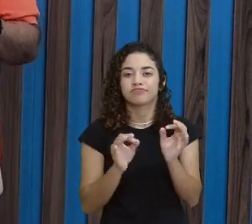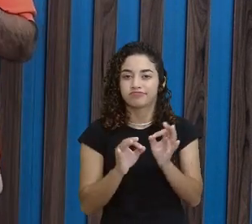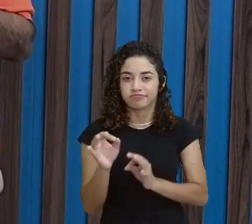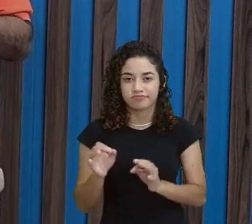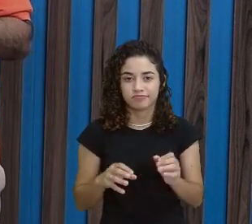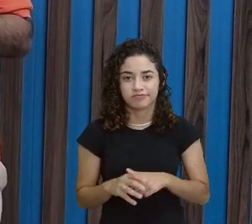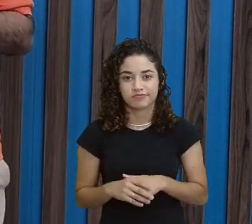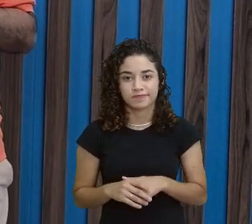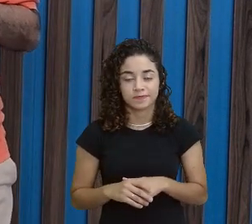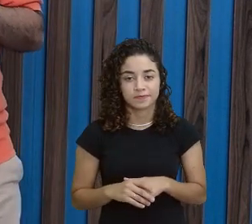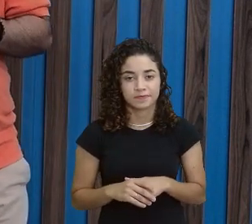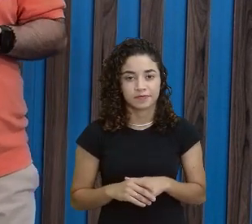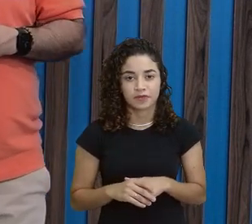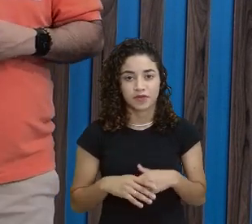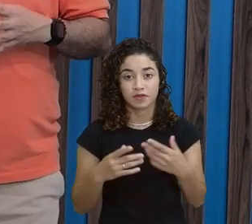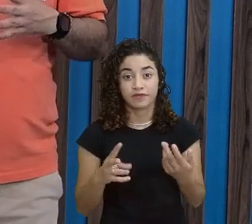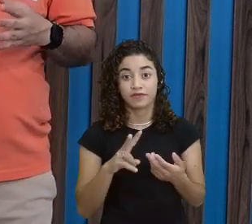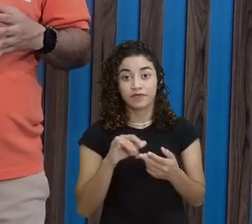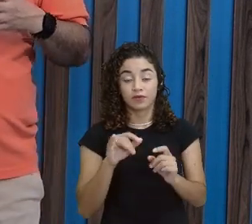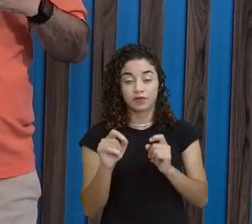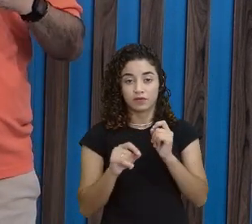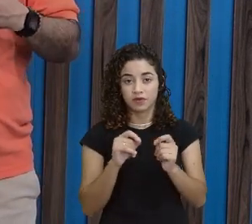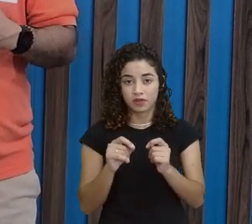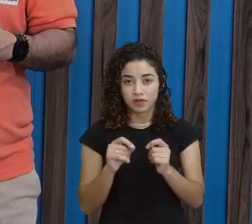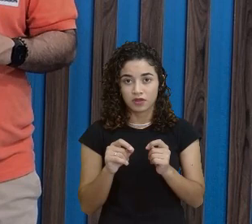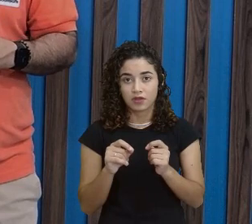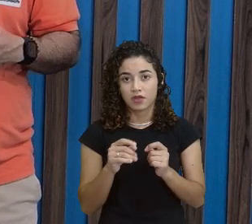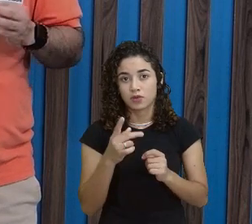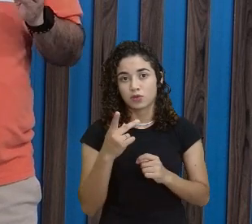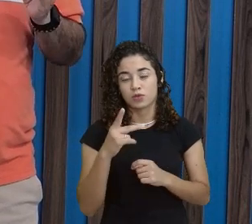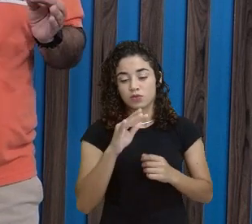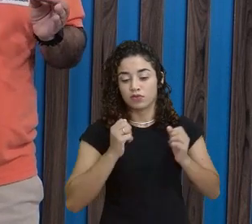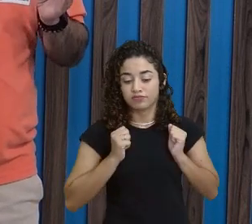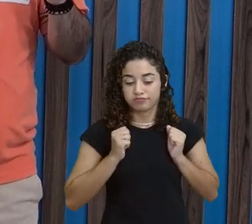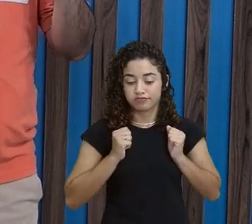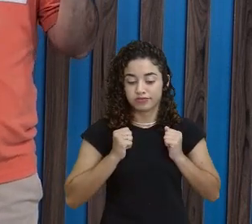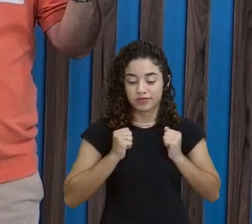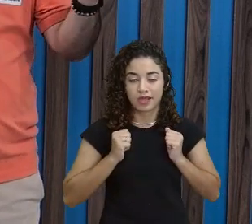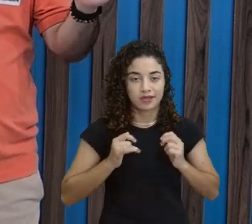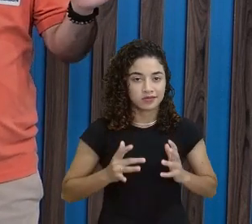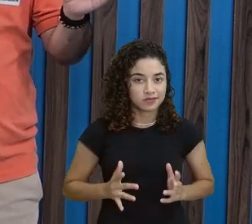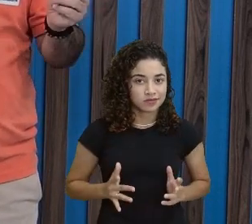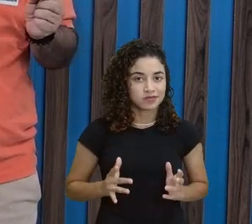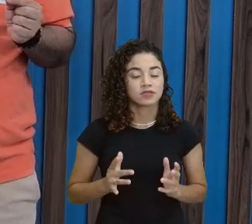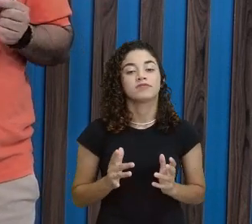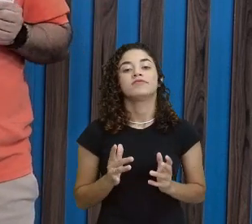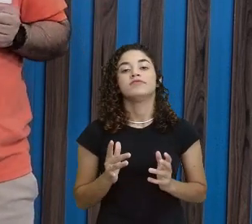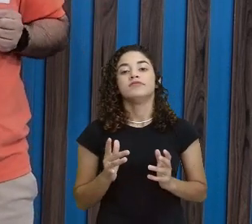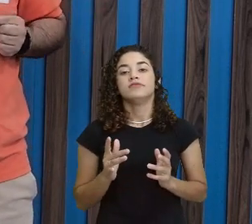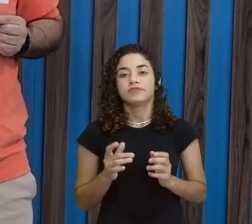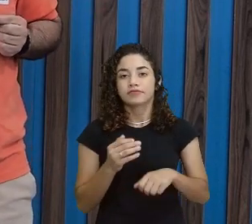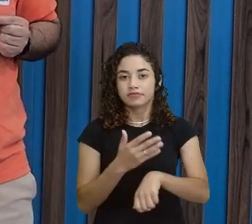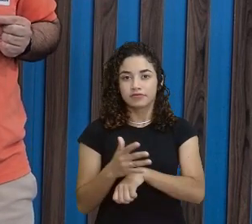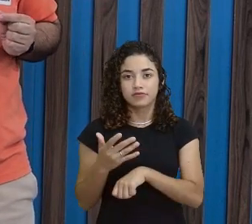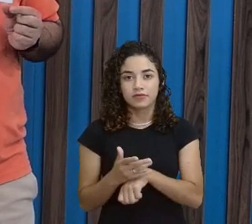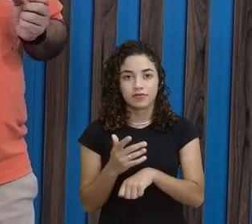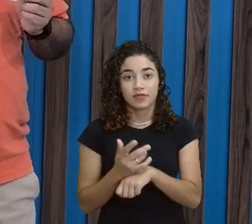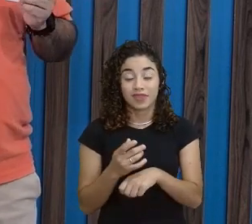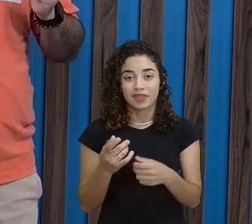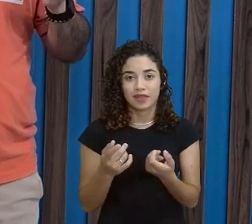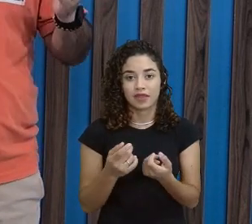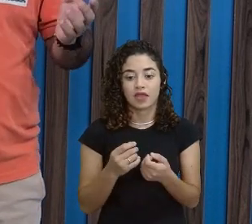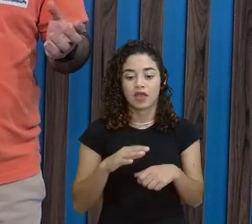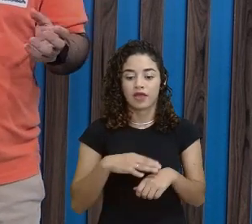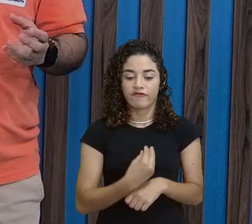ó, deve guiar aí a sua conduta a prática, ó, do mais presença e menos presente.